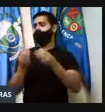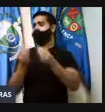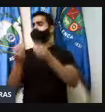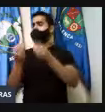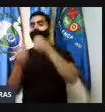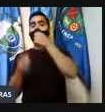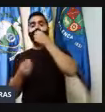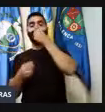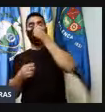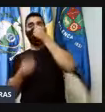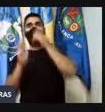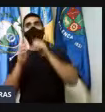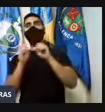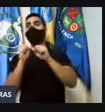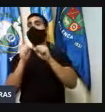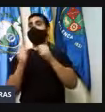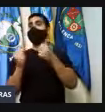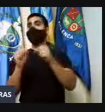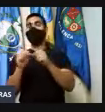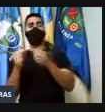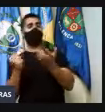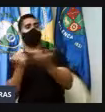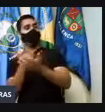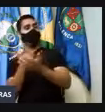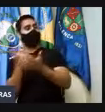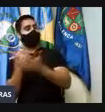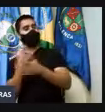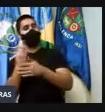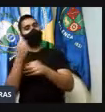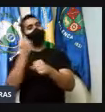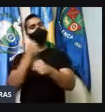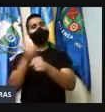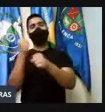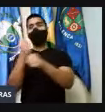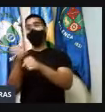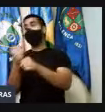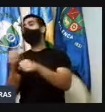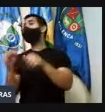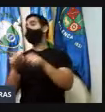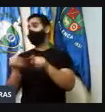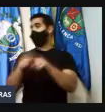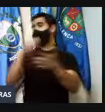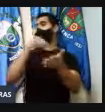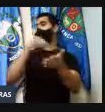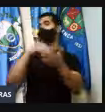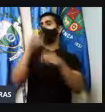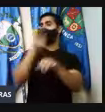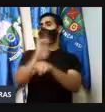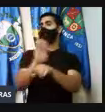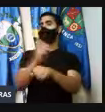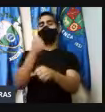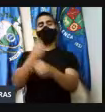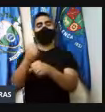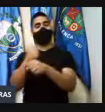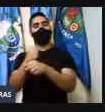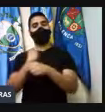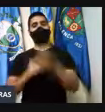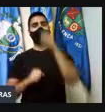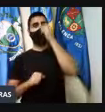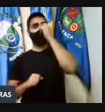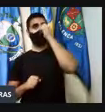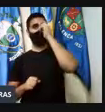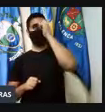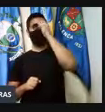processo de licitação, a compra e a execução vai ser todo feito pela Secretaria Estadual de Obras, e a